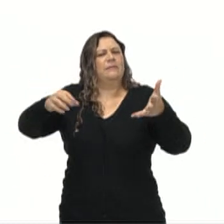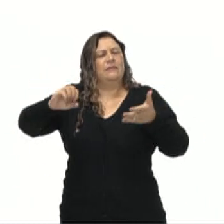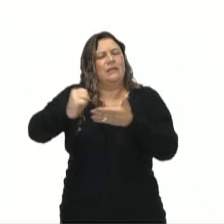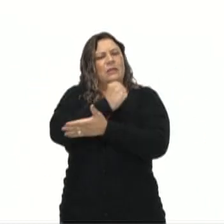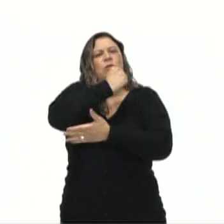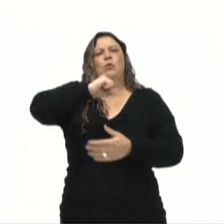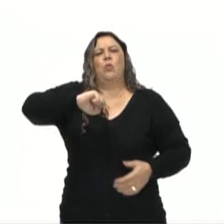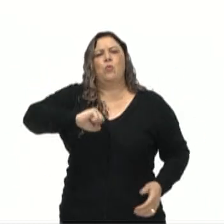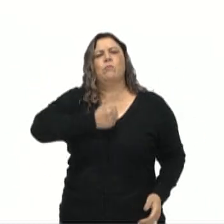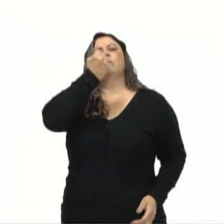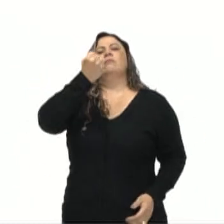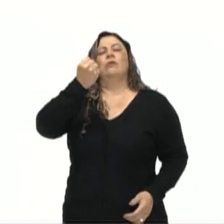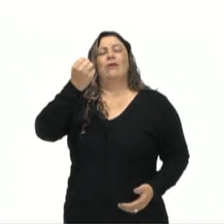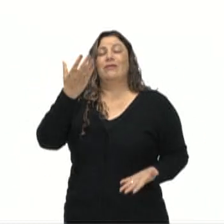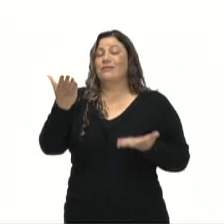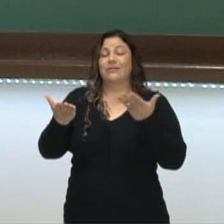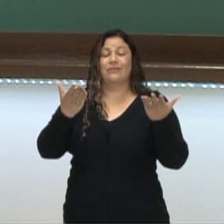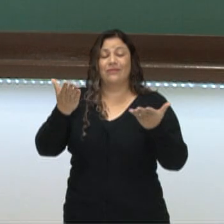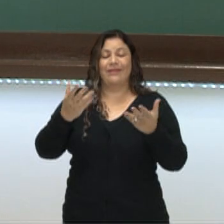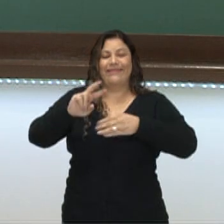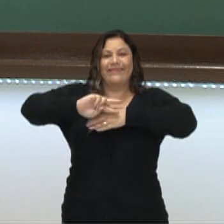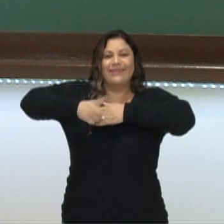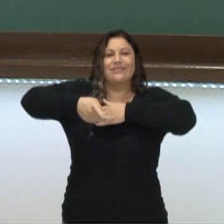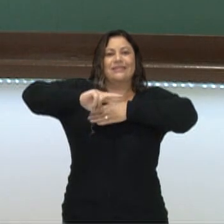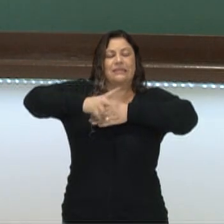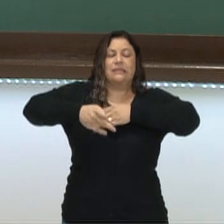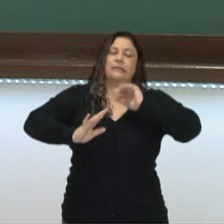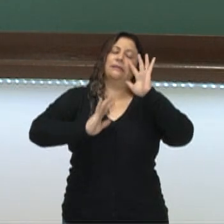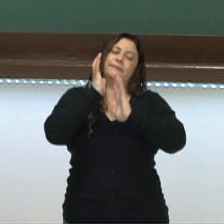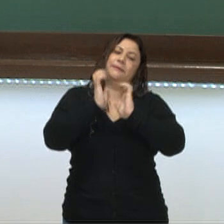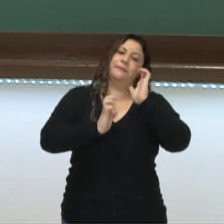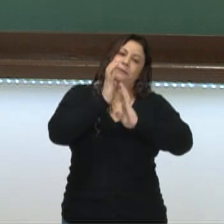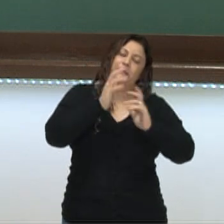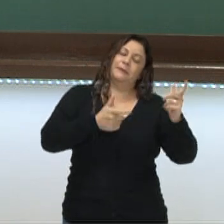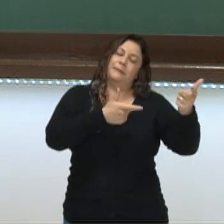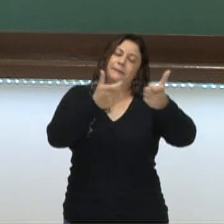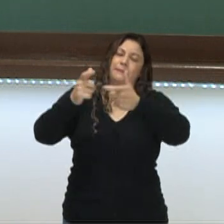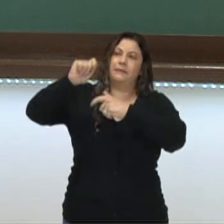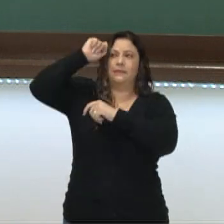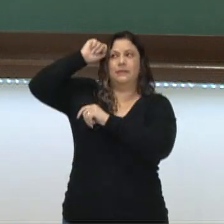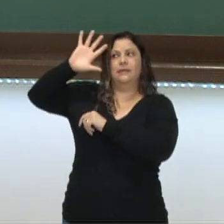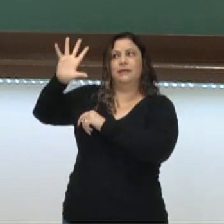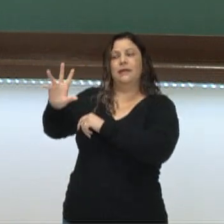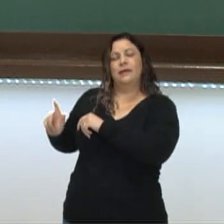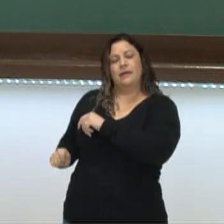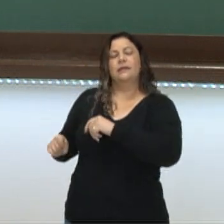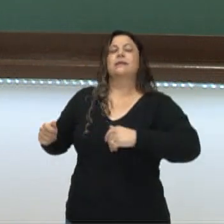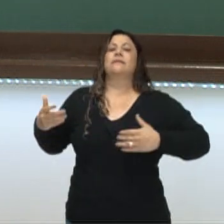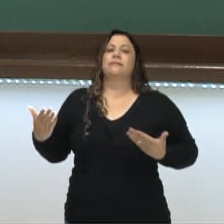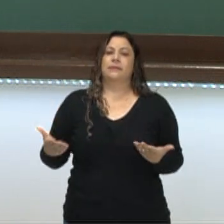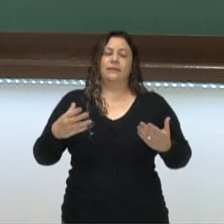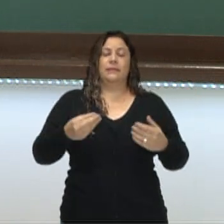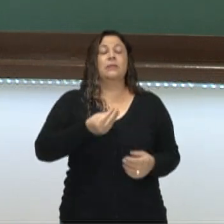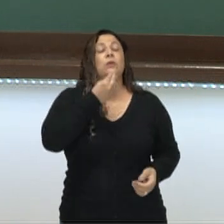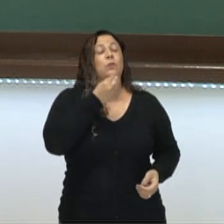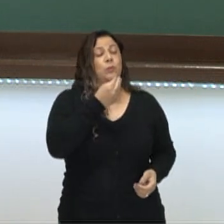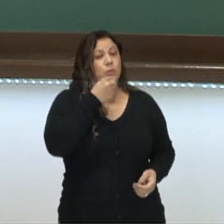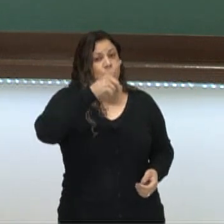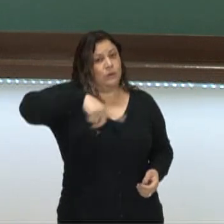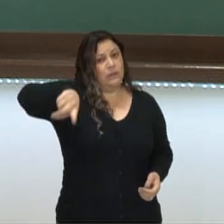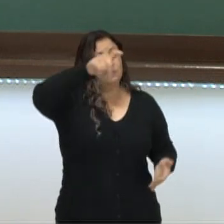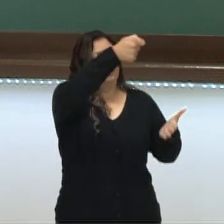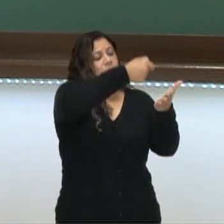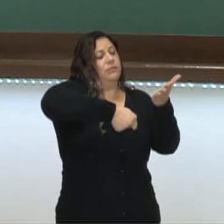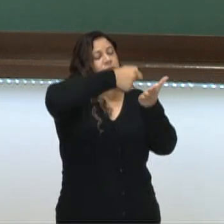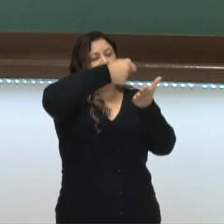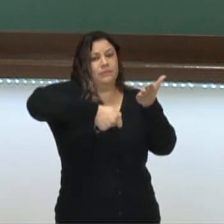consequência dessa disputa entre os povos? Um conflito terrível ali do continente africano, tá? Que agora você vai ter a oportunidade de escrever